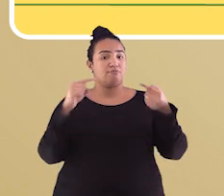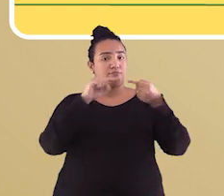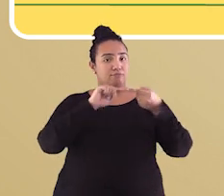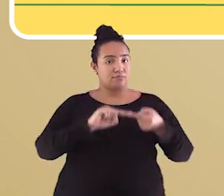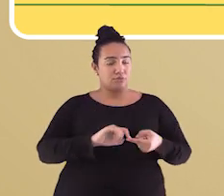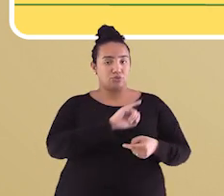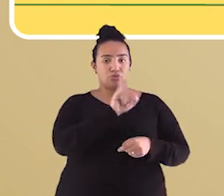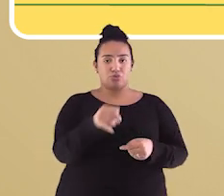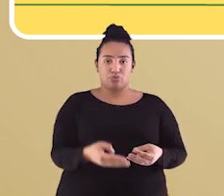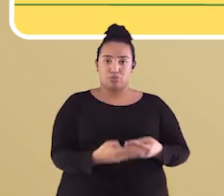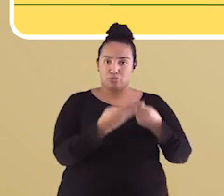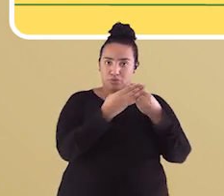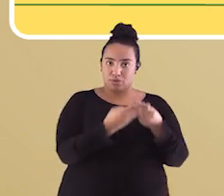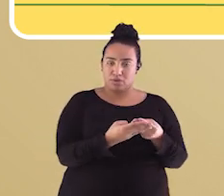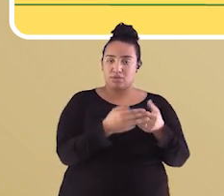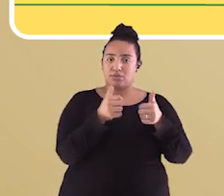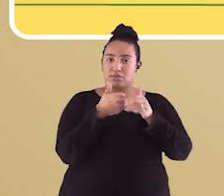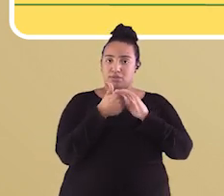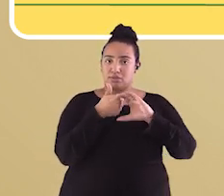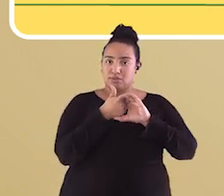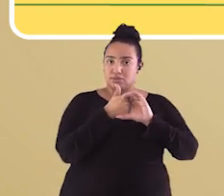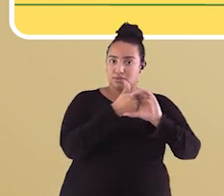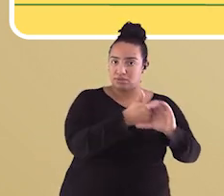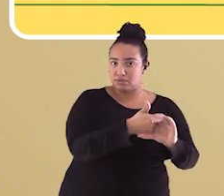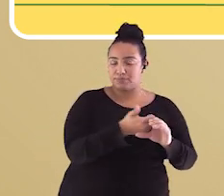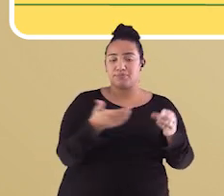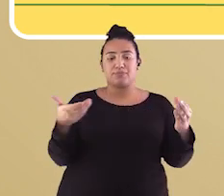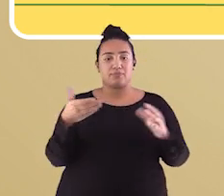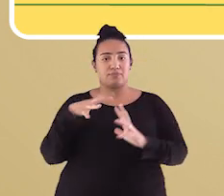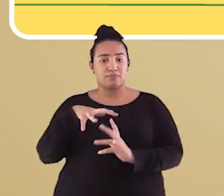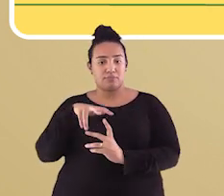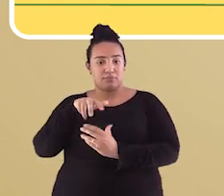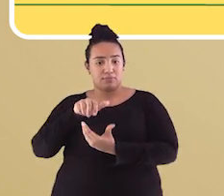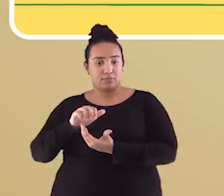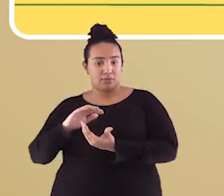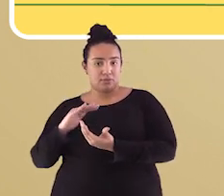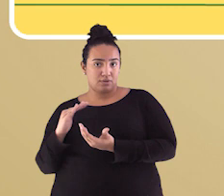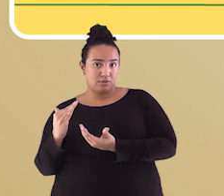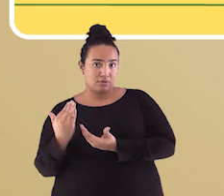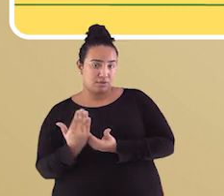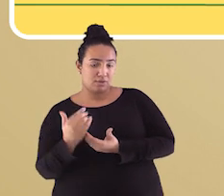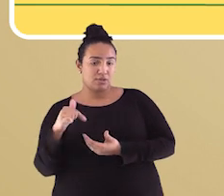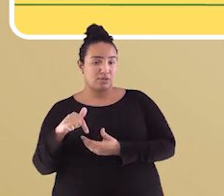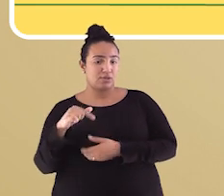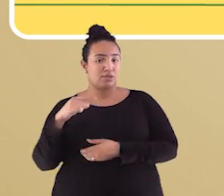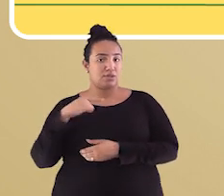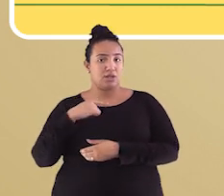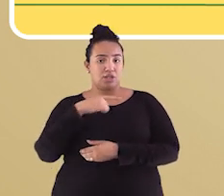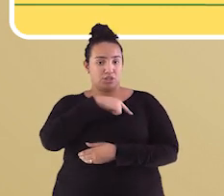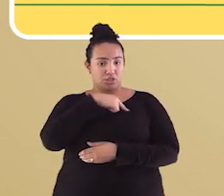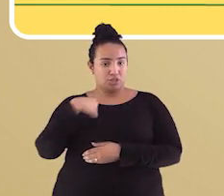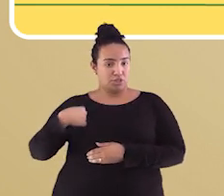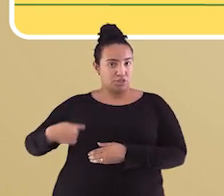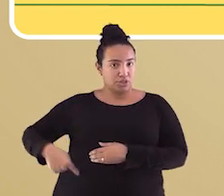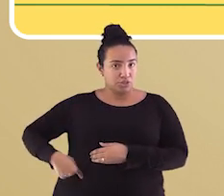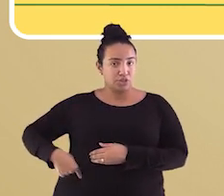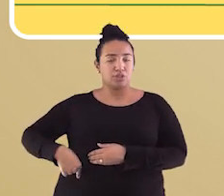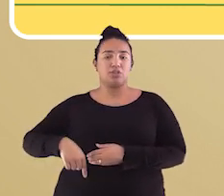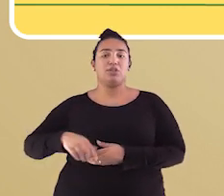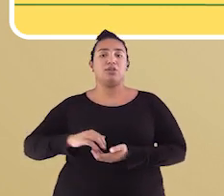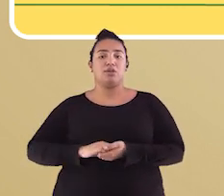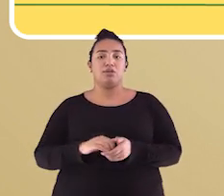ao cristianismo. Já o Oriente apresenta uma matriz cultural árabe e chinesa, com